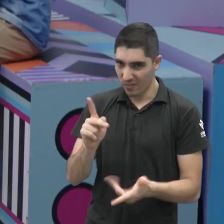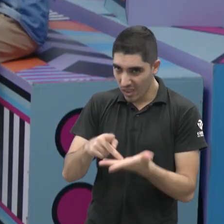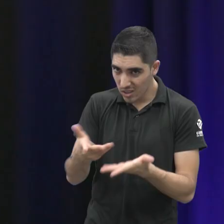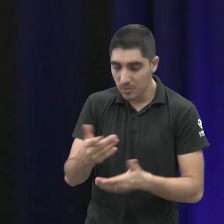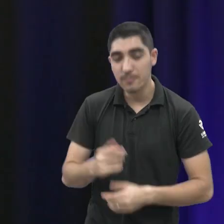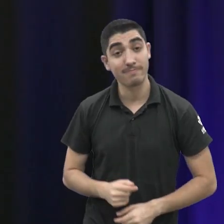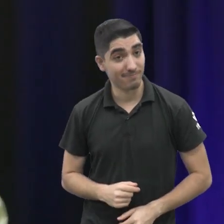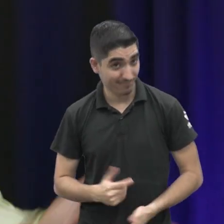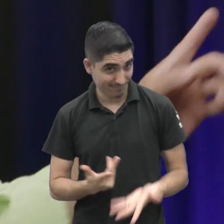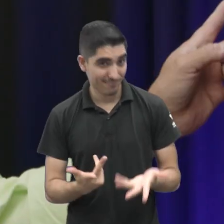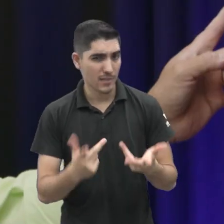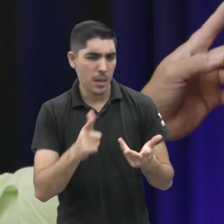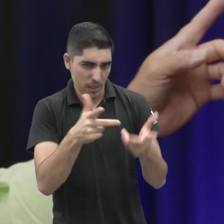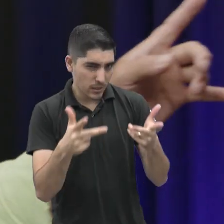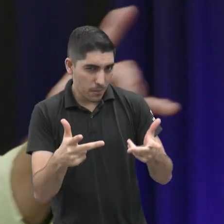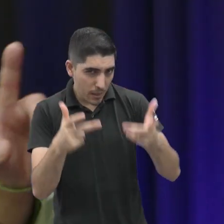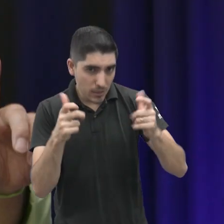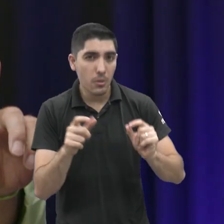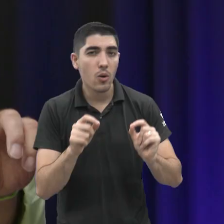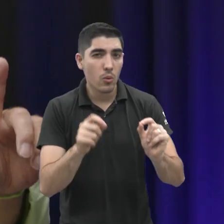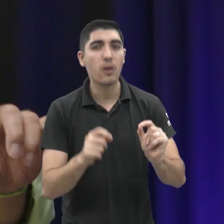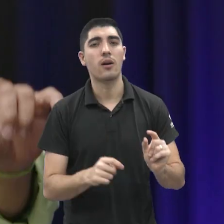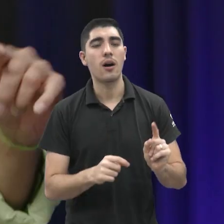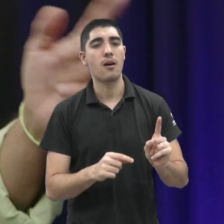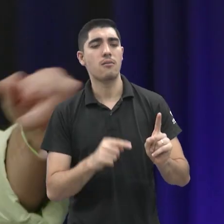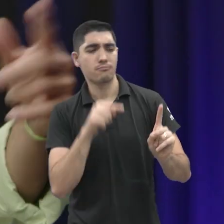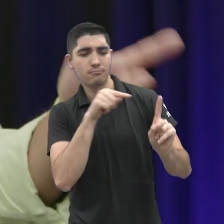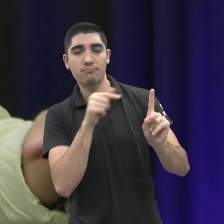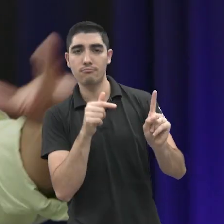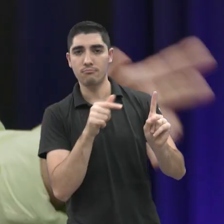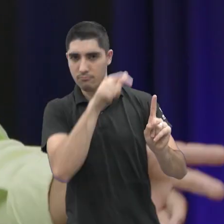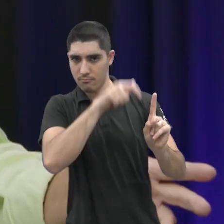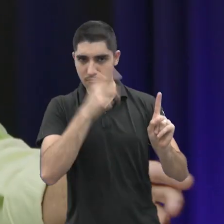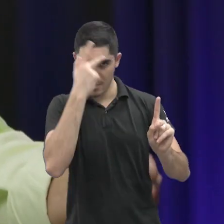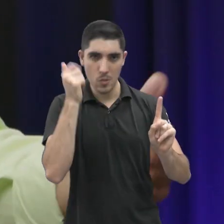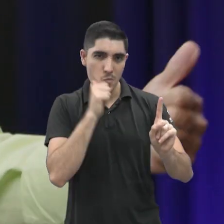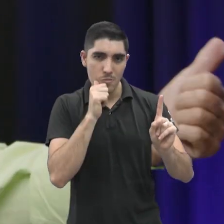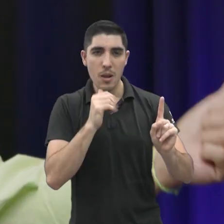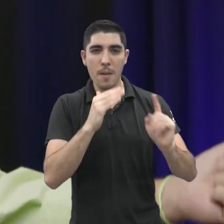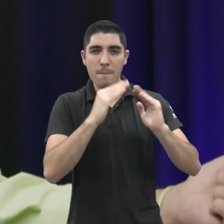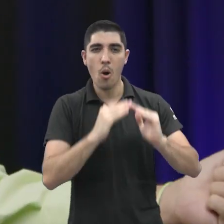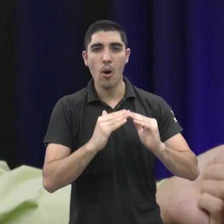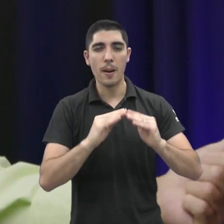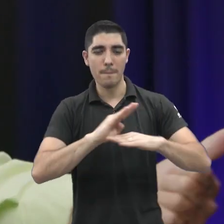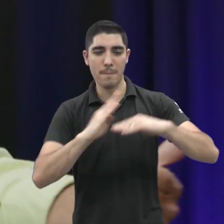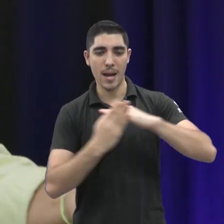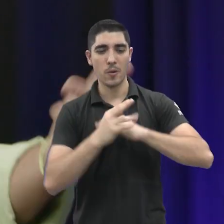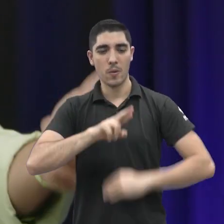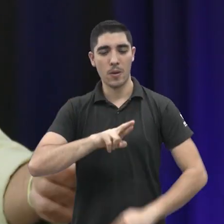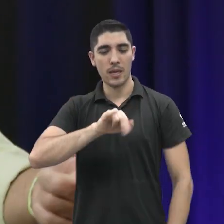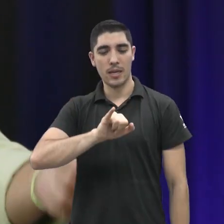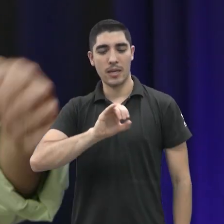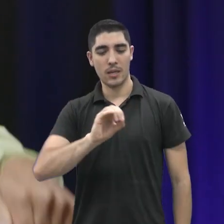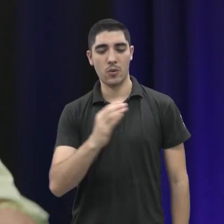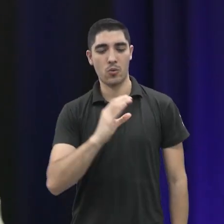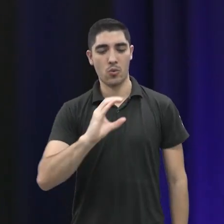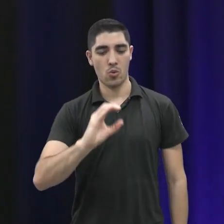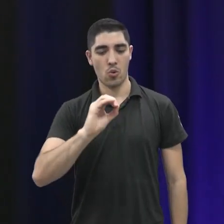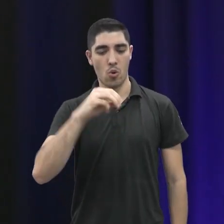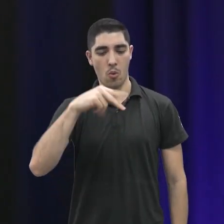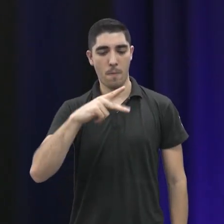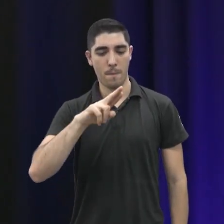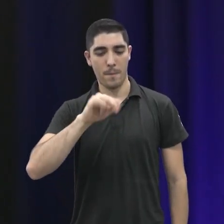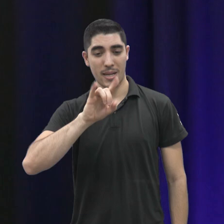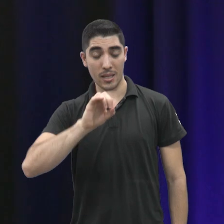Não, e notaram que uma das que respondeu que tem problema é do Rio Comprido. Uhum. E o Rio Comprido tem um problema de